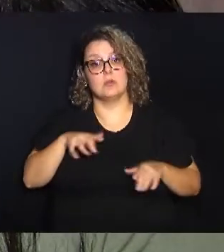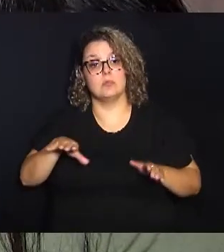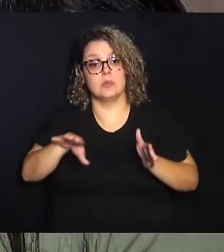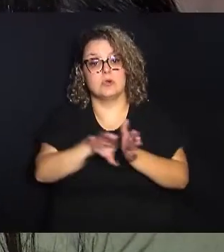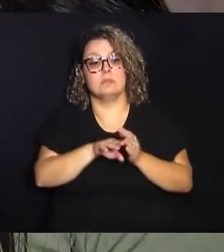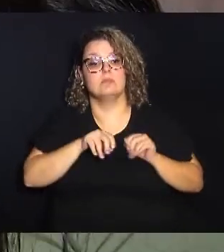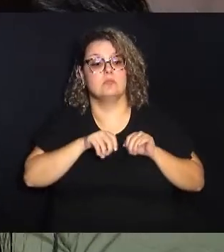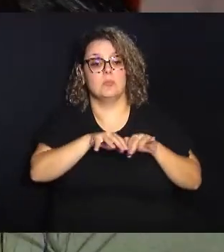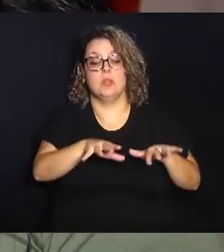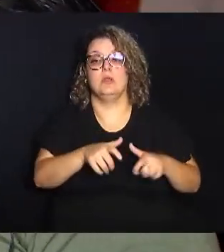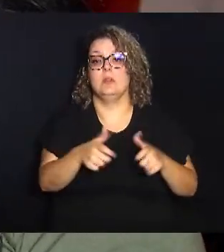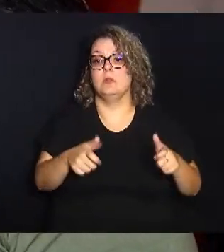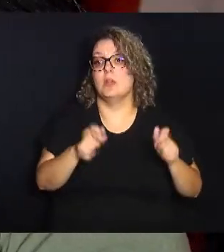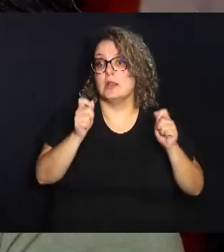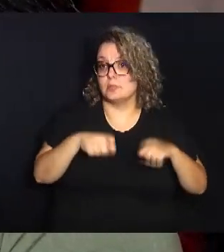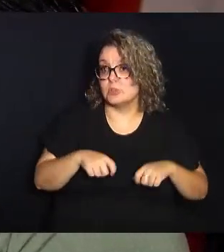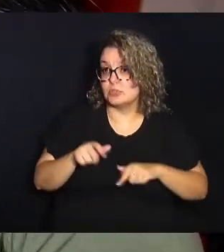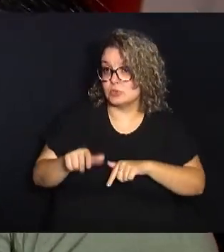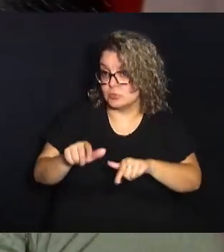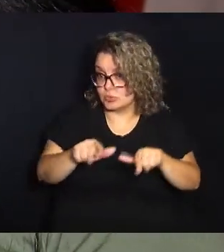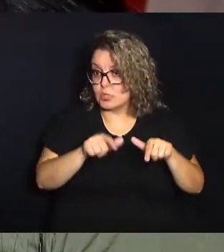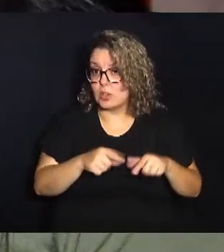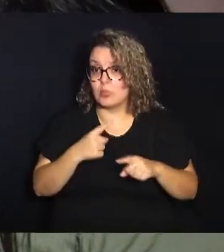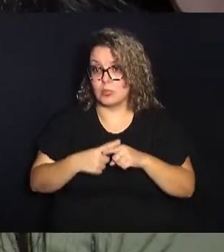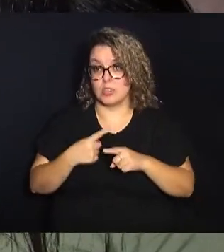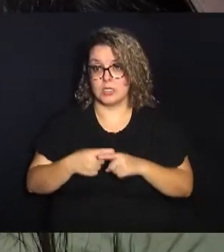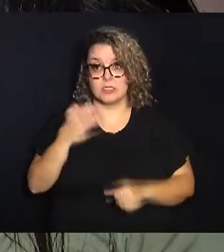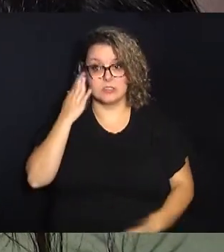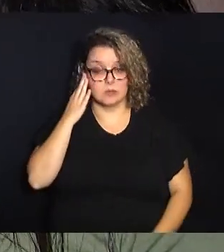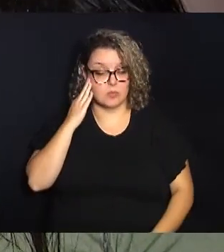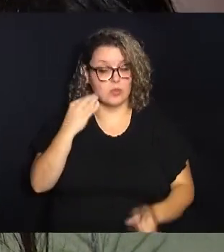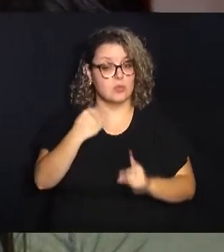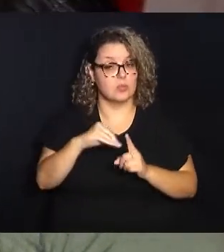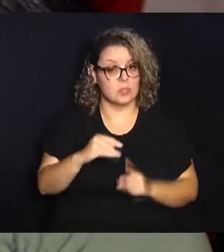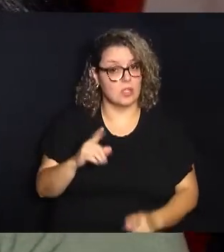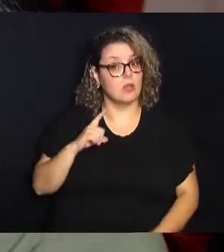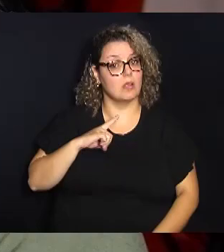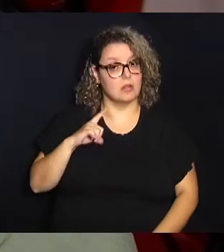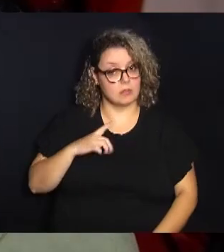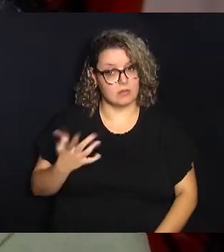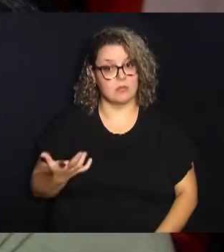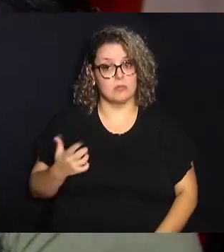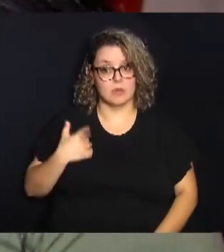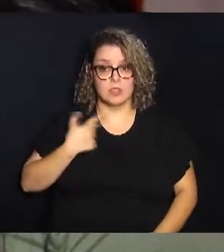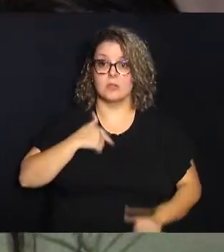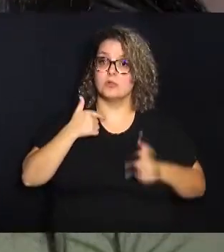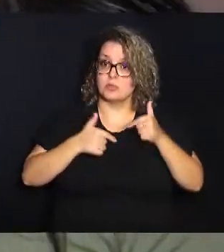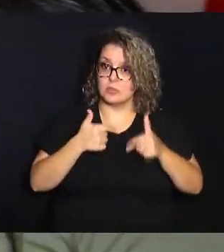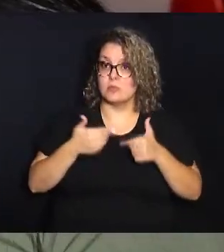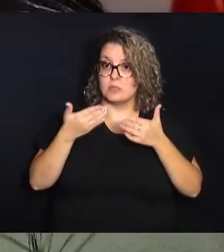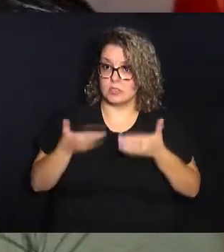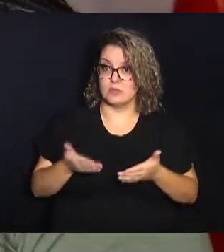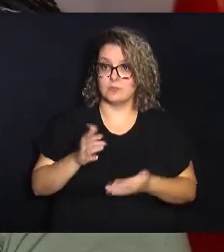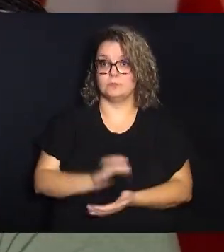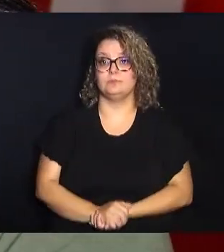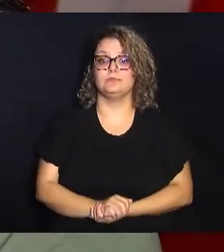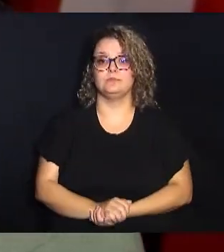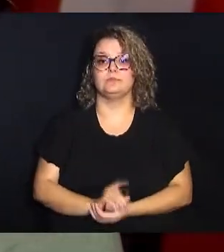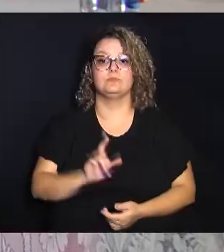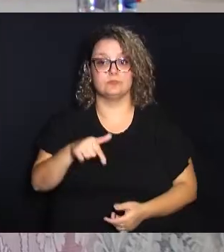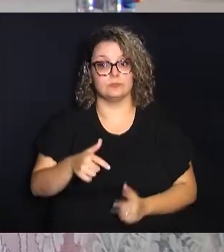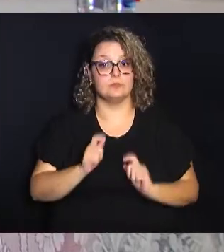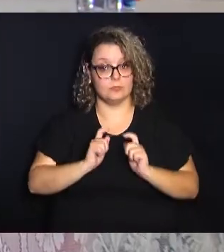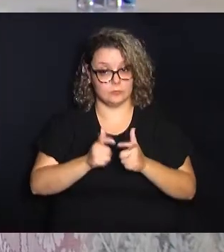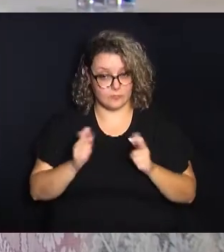trabalho alcance na maior parte possível dos territórios, né, porque a gente sabe que a vulnerabilidade existe, mas a gente está aí para trabalhar